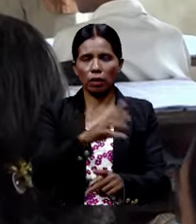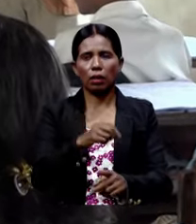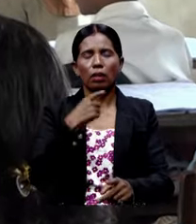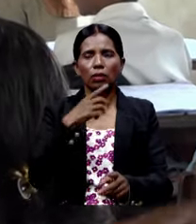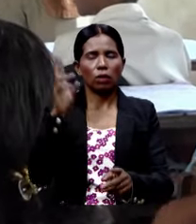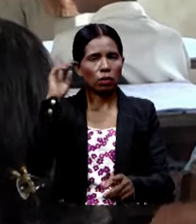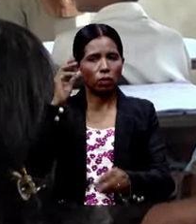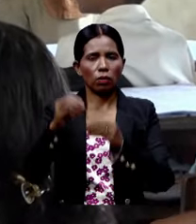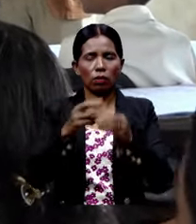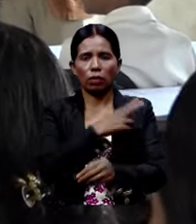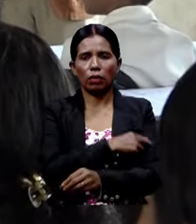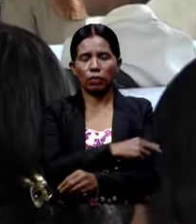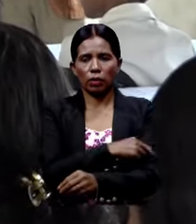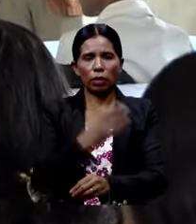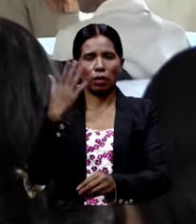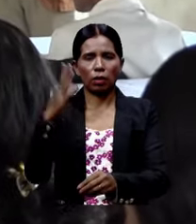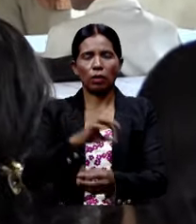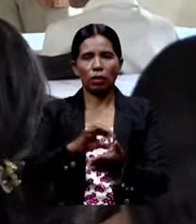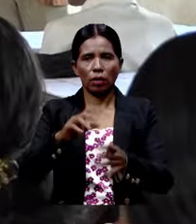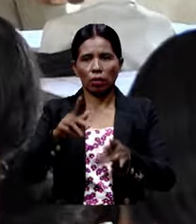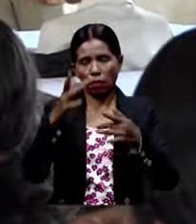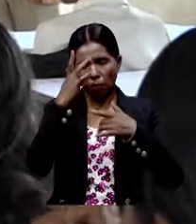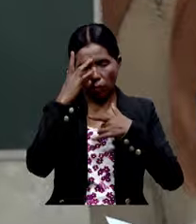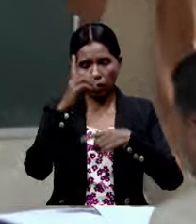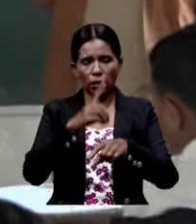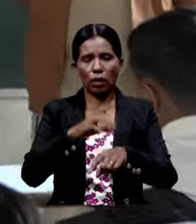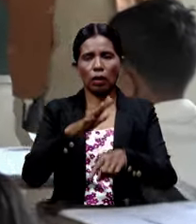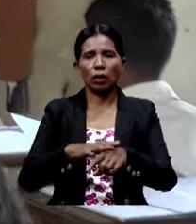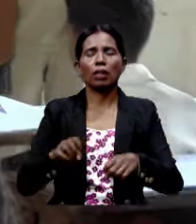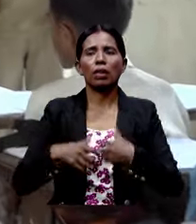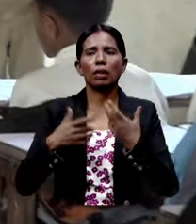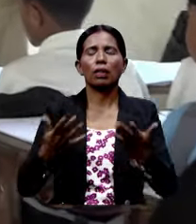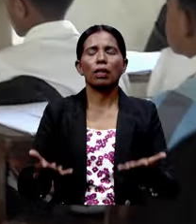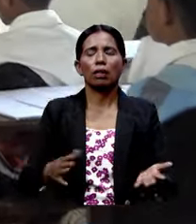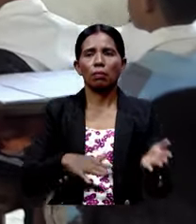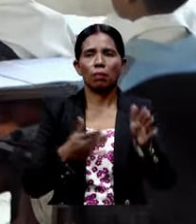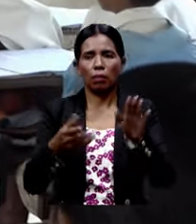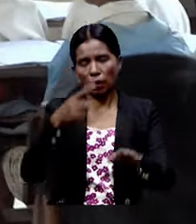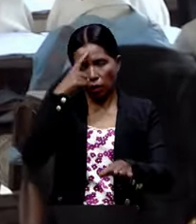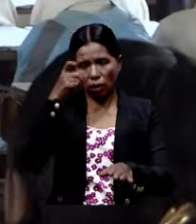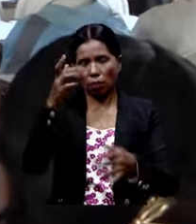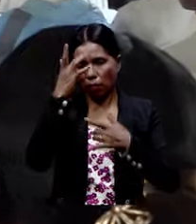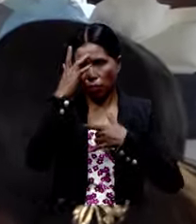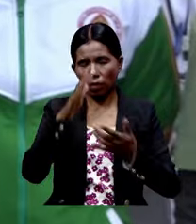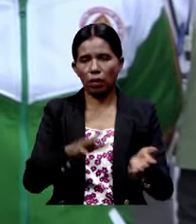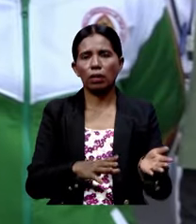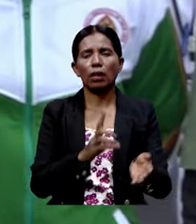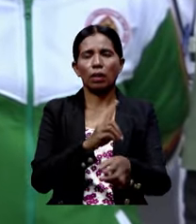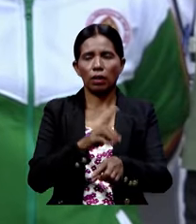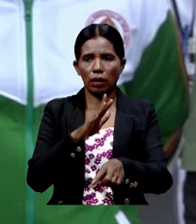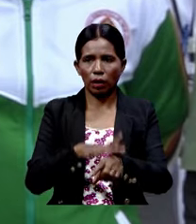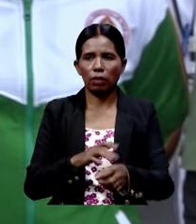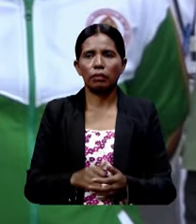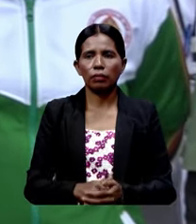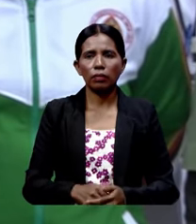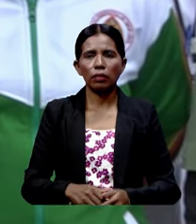direita quando o hospital refere e resiste paciente dengue hira no hira macamate tamba moras dengue. A fundação ne hato